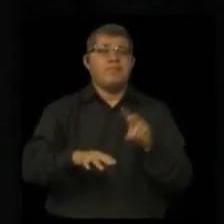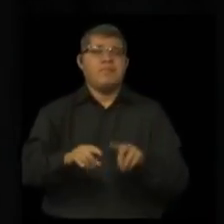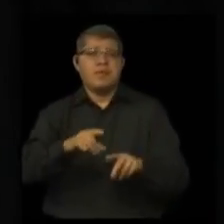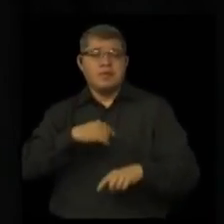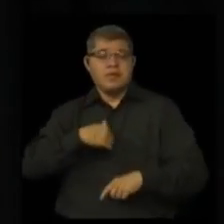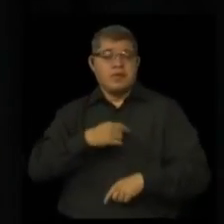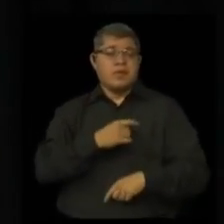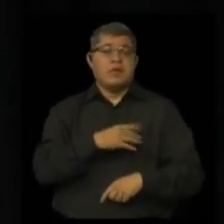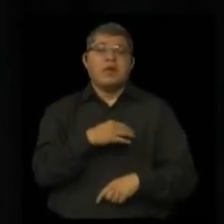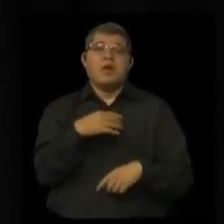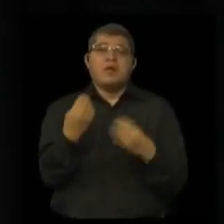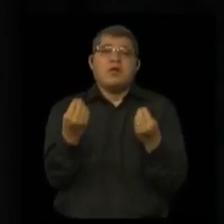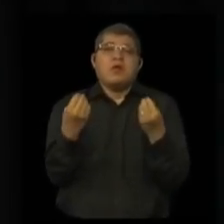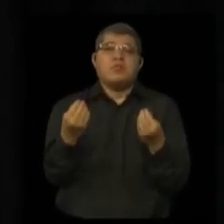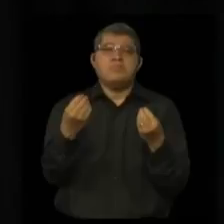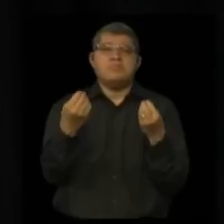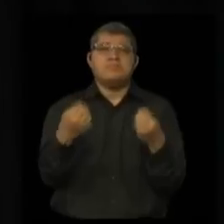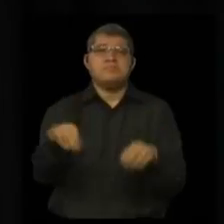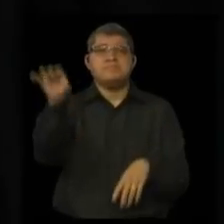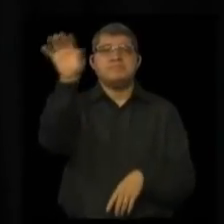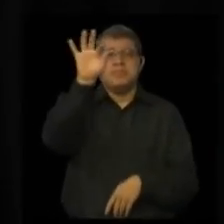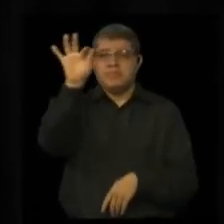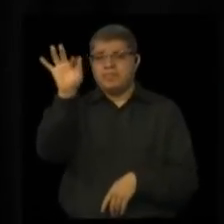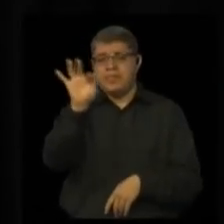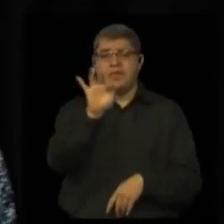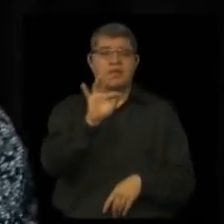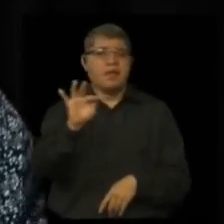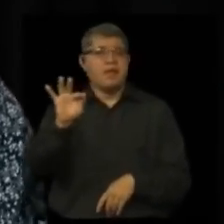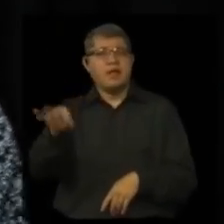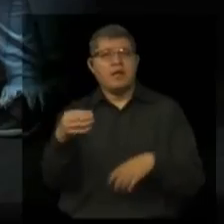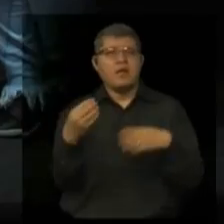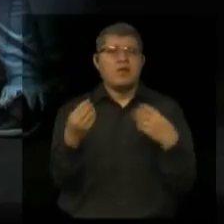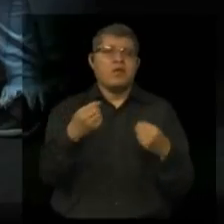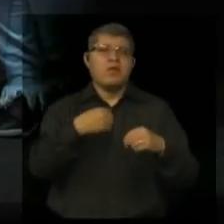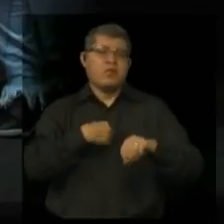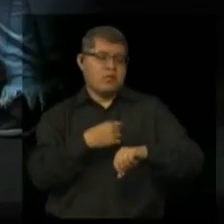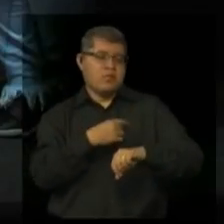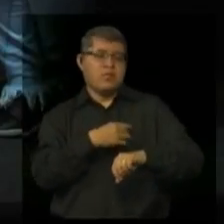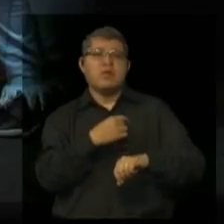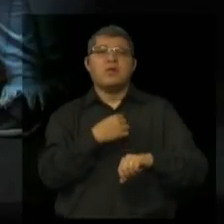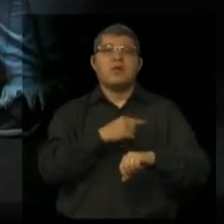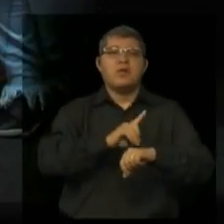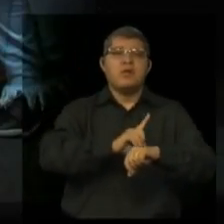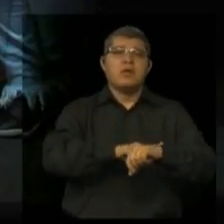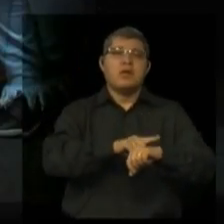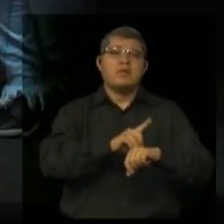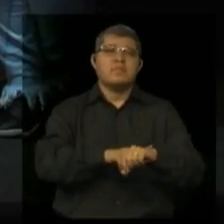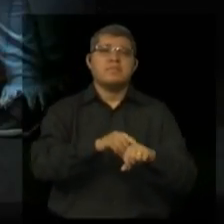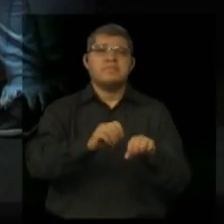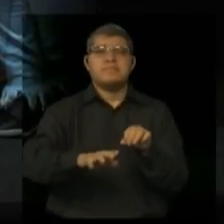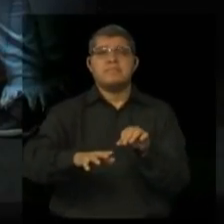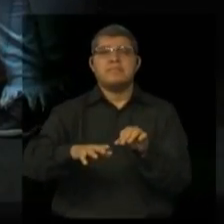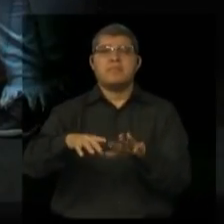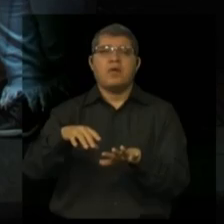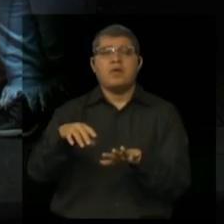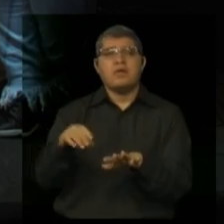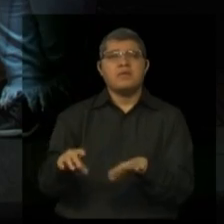Tenho medo de não ter tempo de ser feliz, tenho medo de não ter